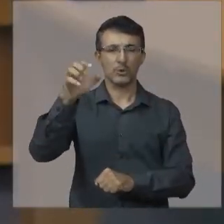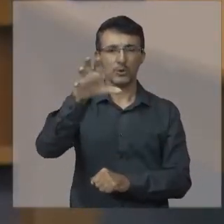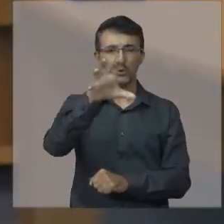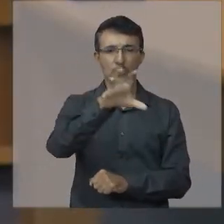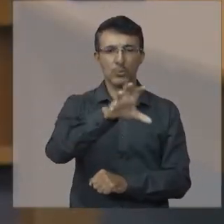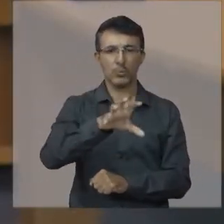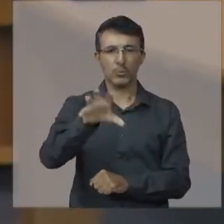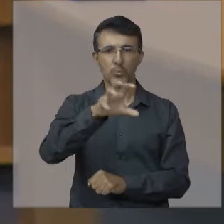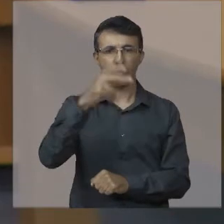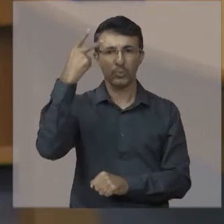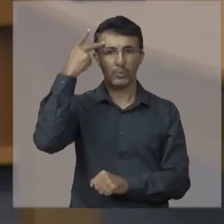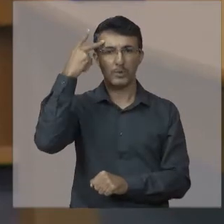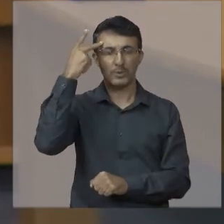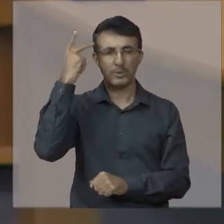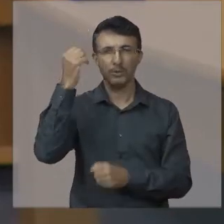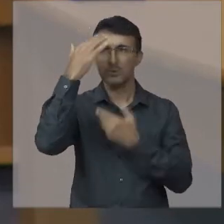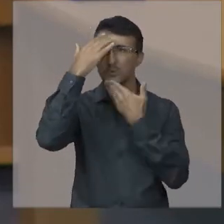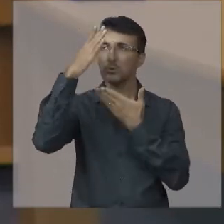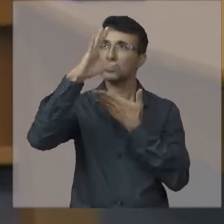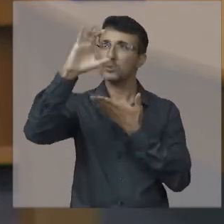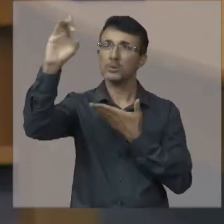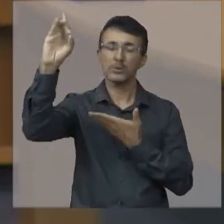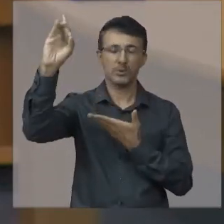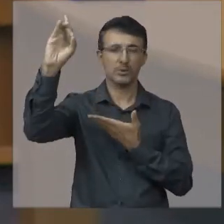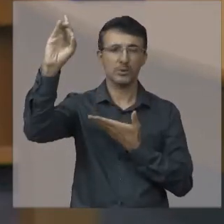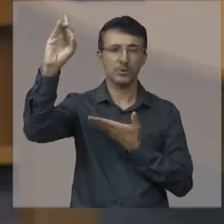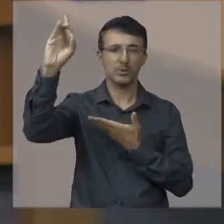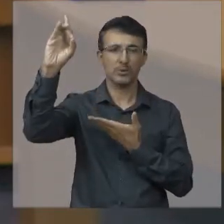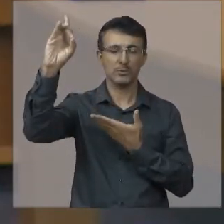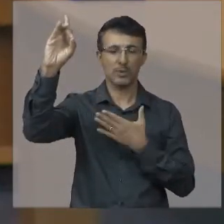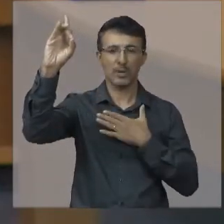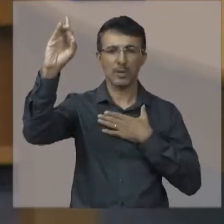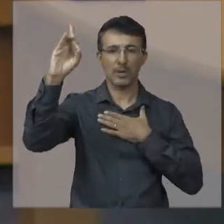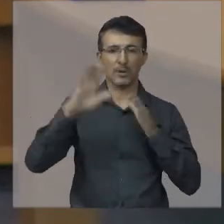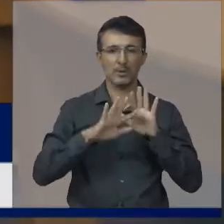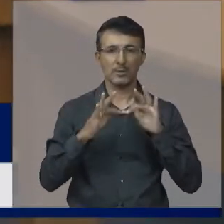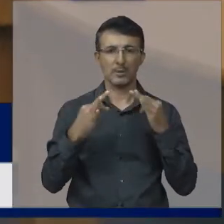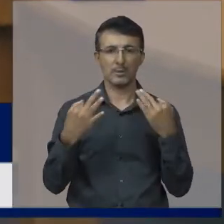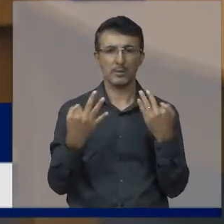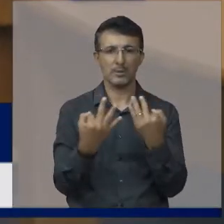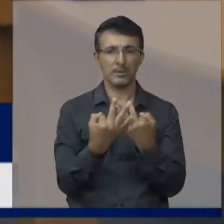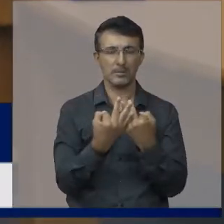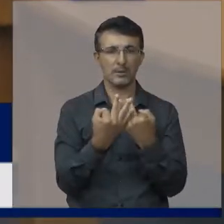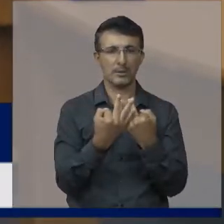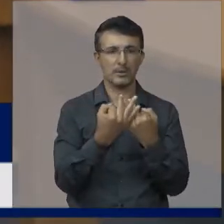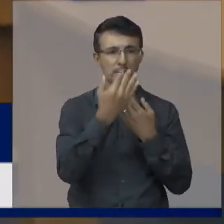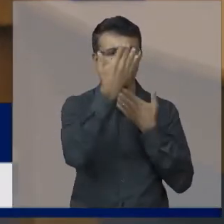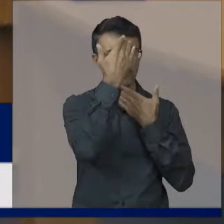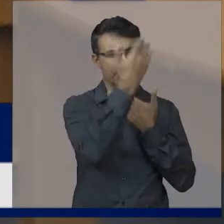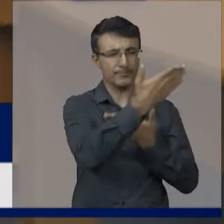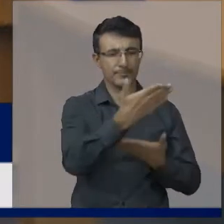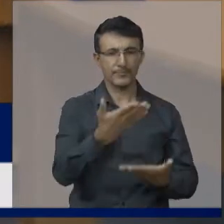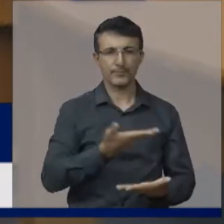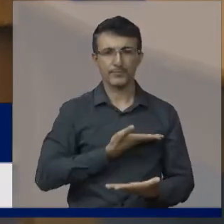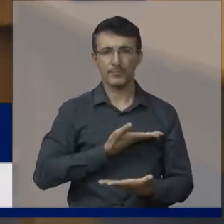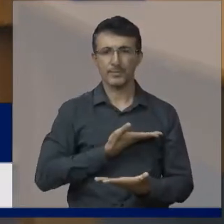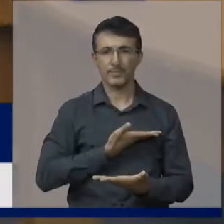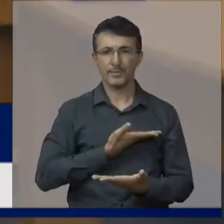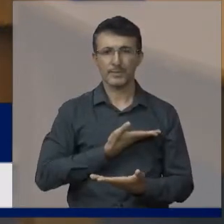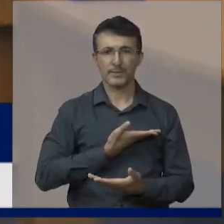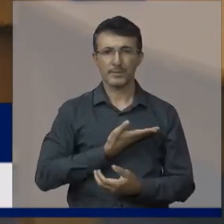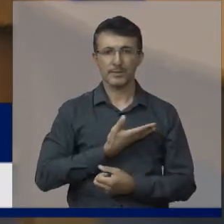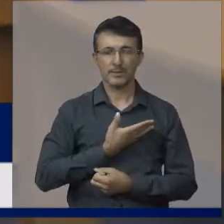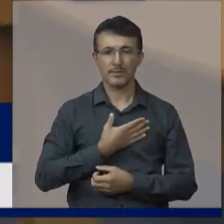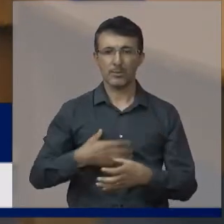Deus, agradecer a minha família, agradecer os meus amigos, agradecer a minha